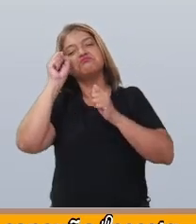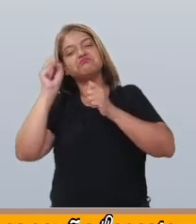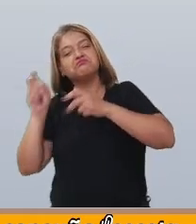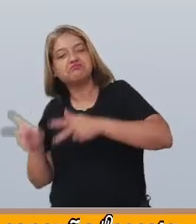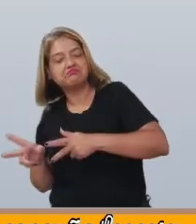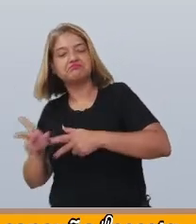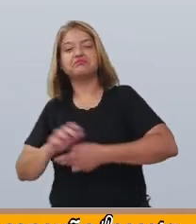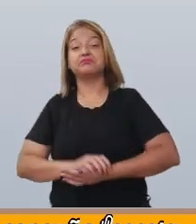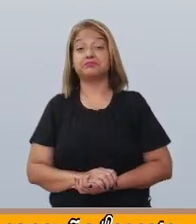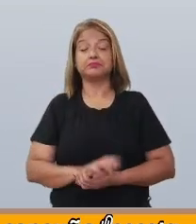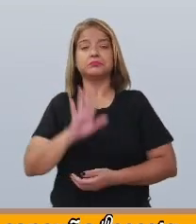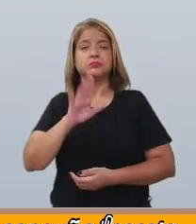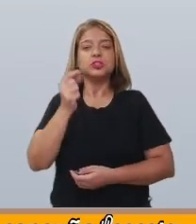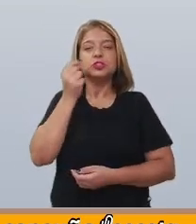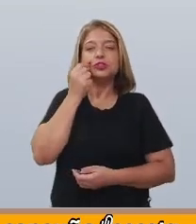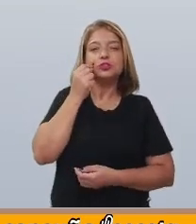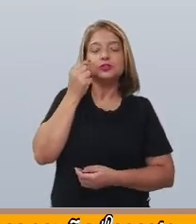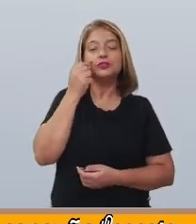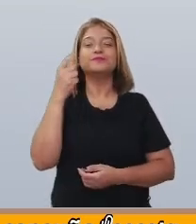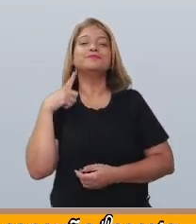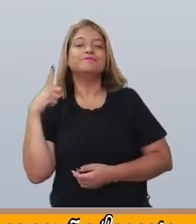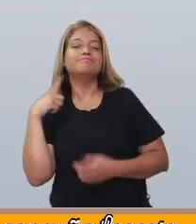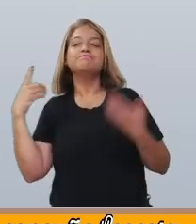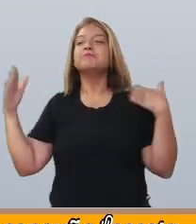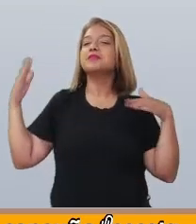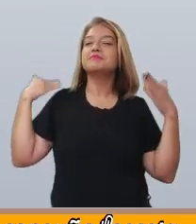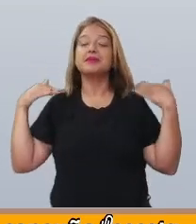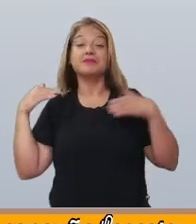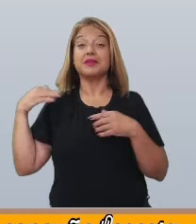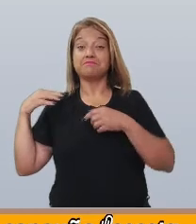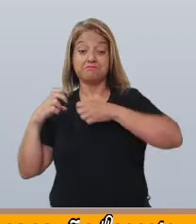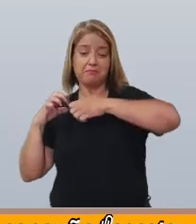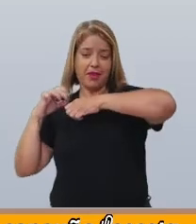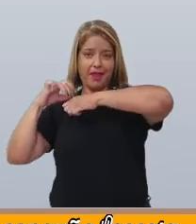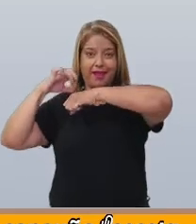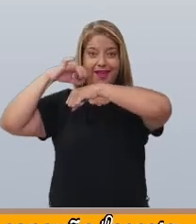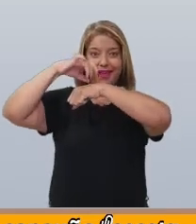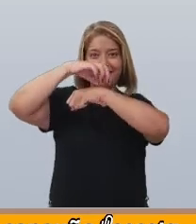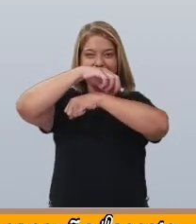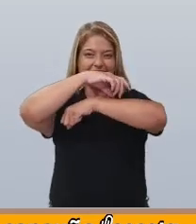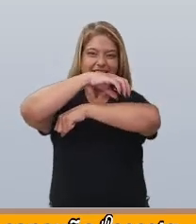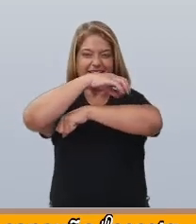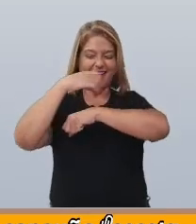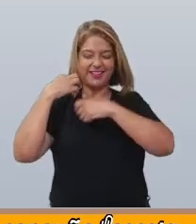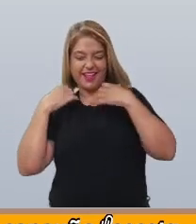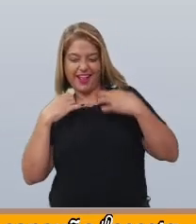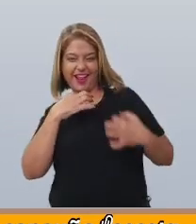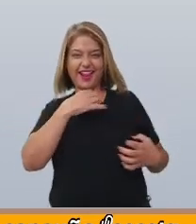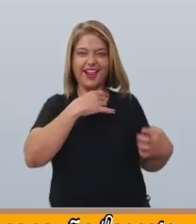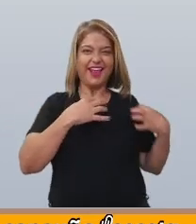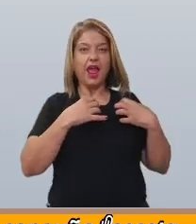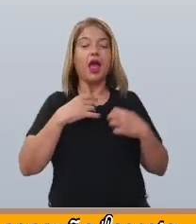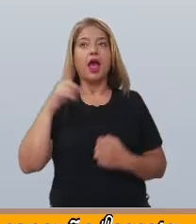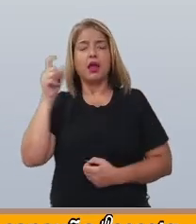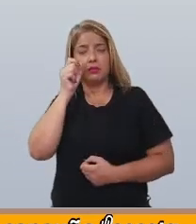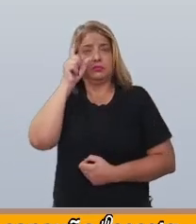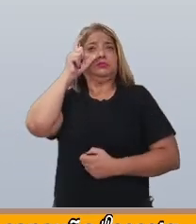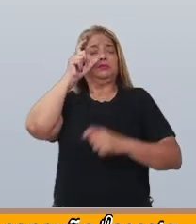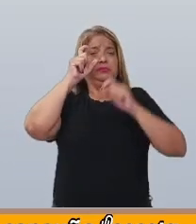Vieram os ratinhos passear em cima dele e ele acordou.